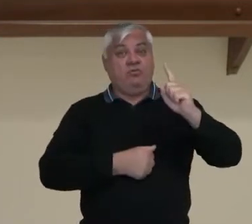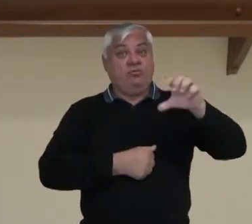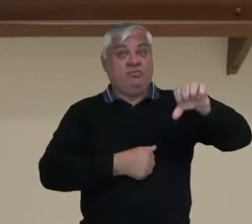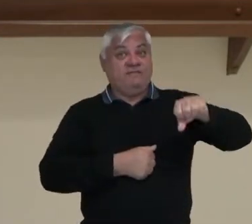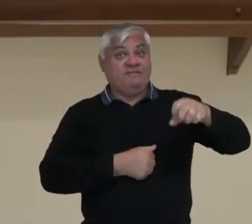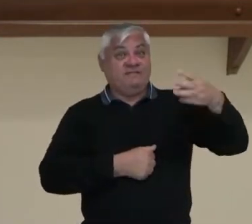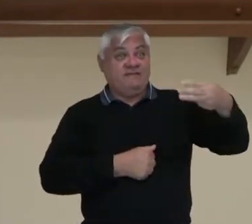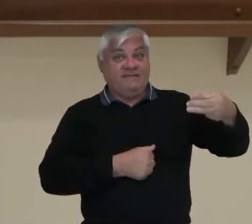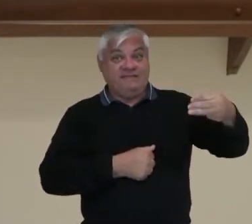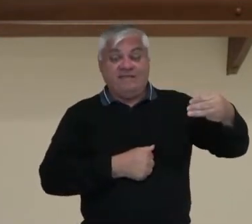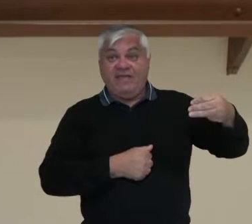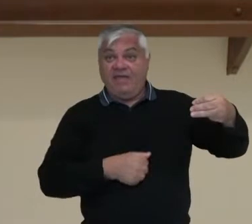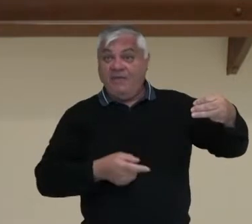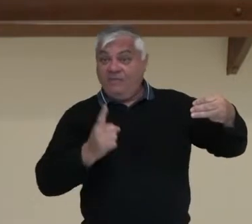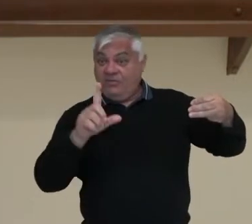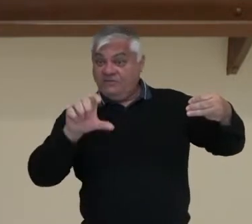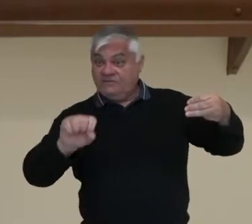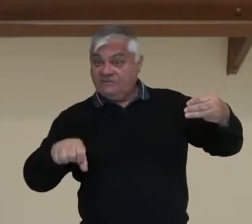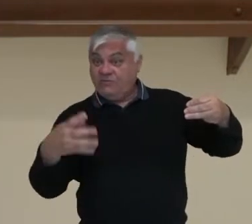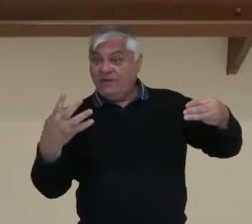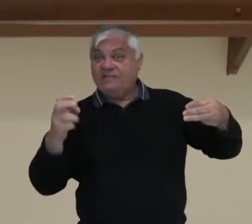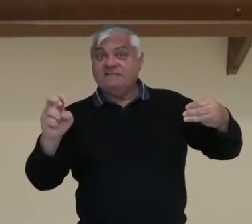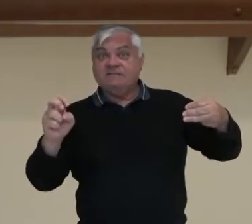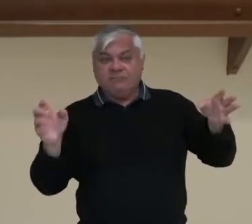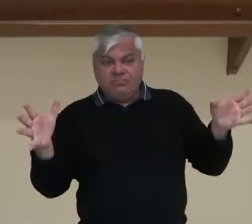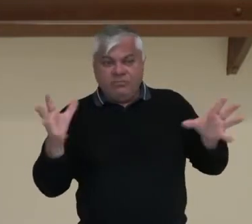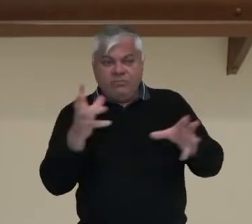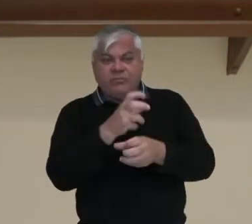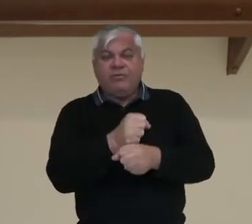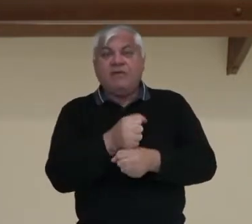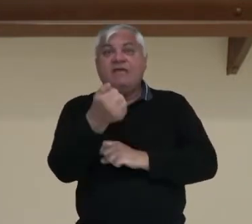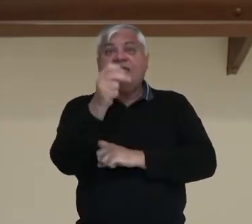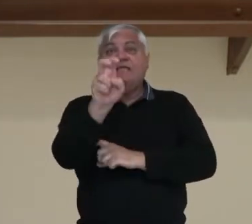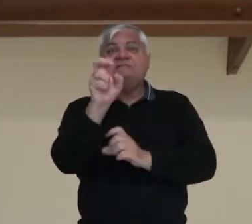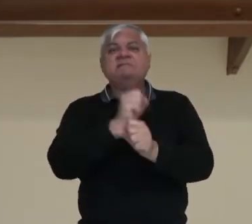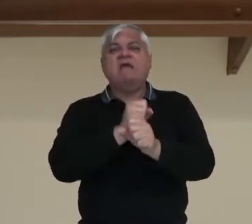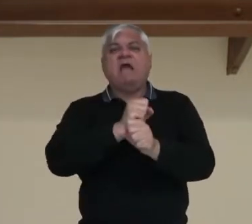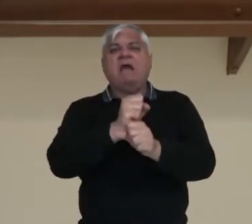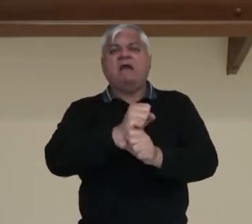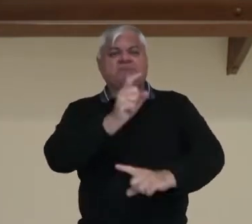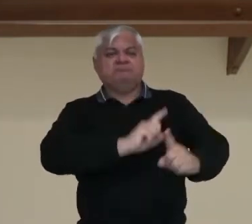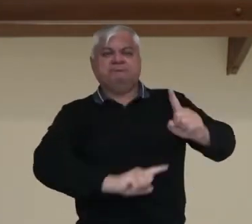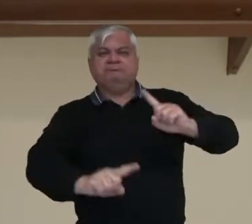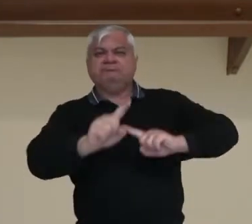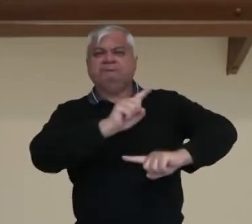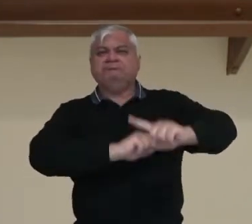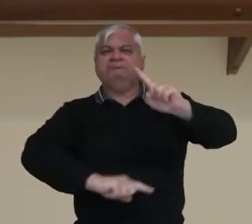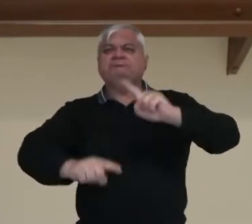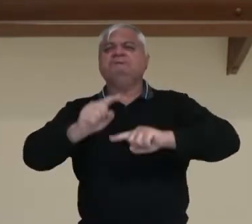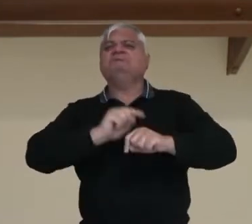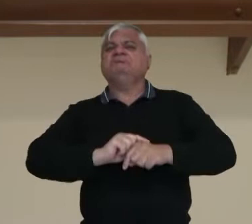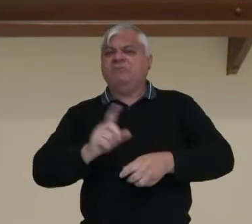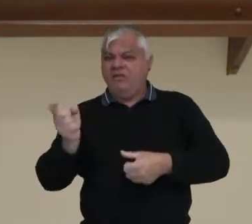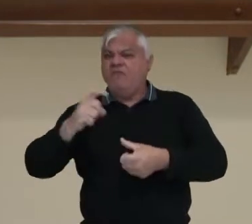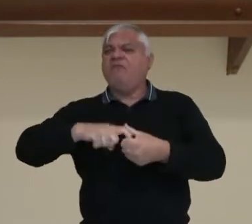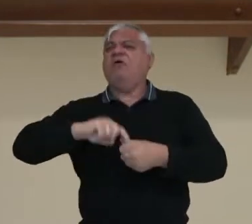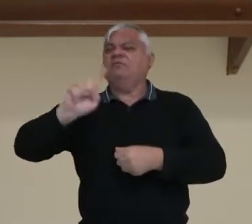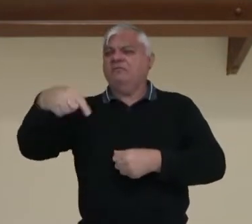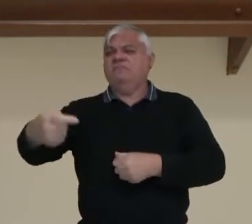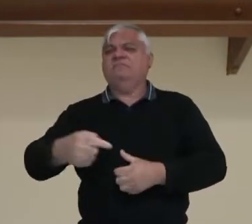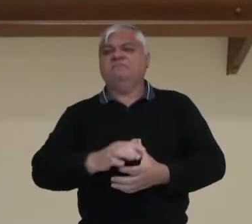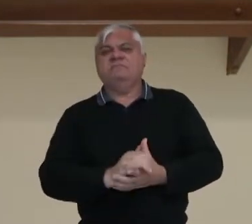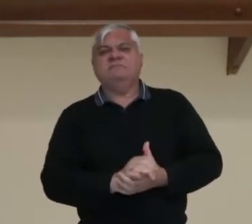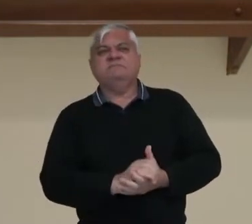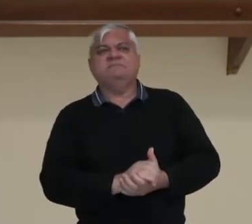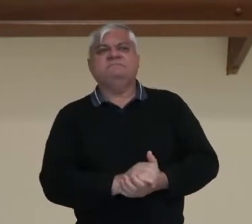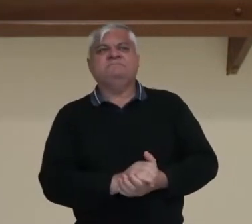primeiro momento, então, são 15 anos no poder, mas ele vai retornar ainda depois.